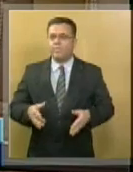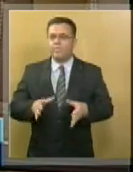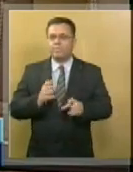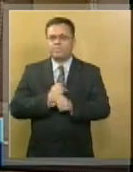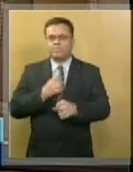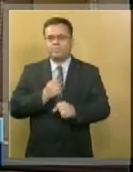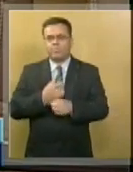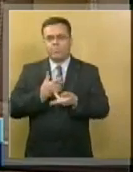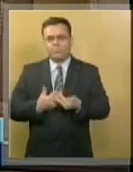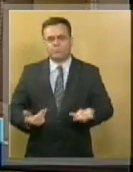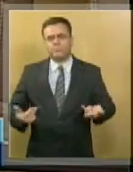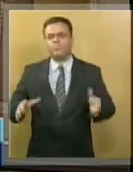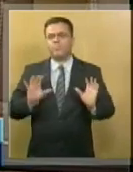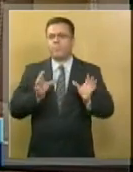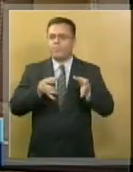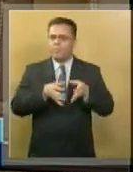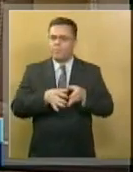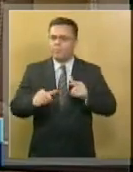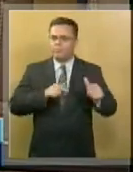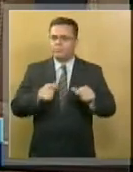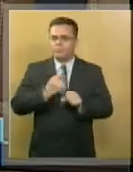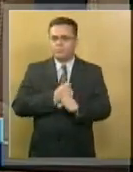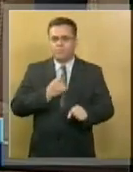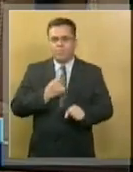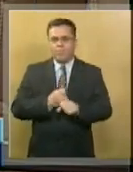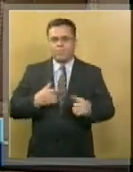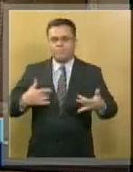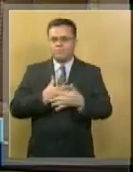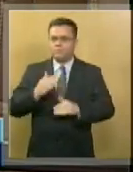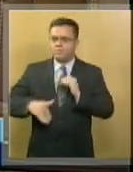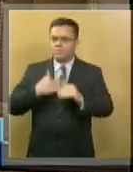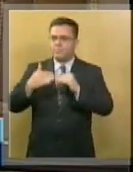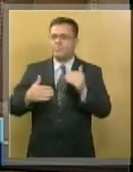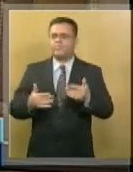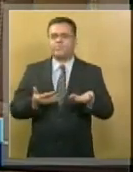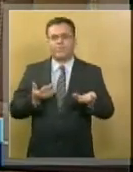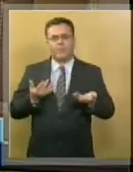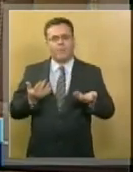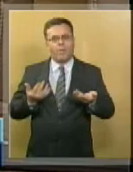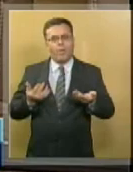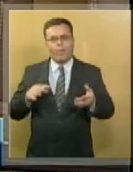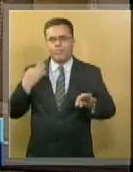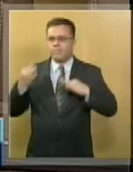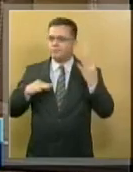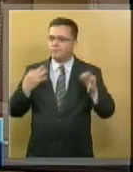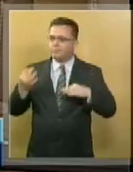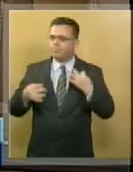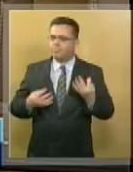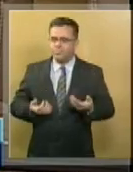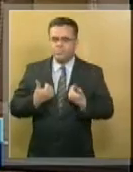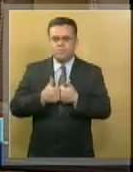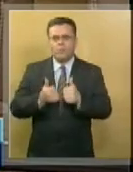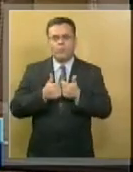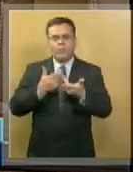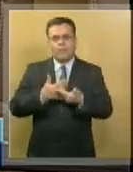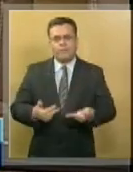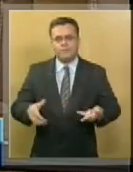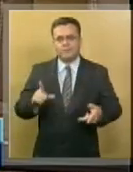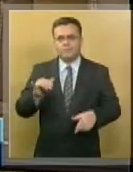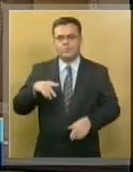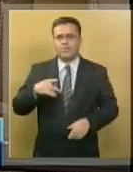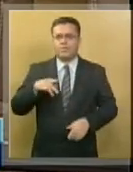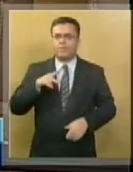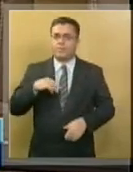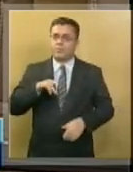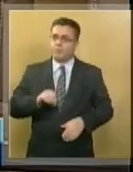Tributação e da Comissão de Obras Públicas, Desenvolvimento Urbano, Transporte e Turismo. O senhor presidente, deputado Luciano Bispo, atendendo ao